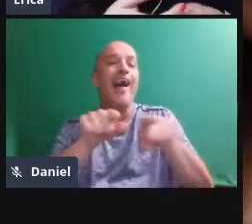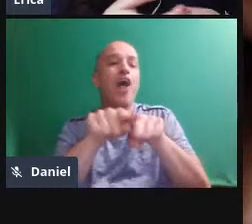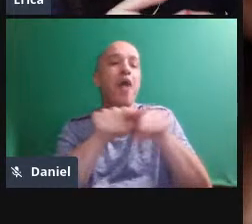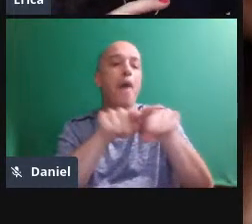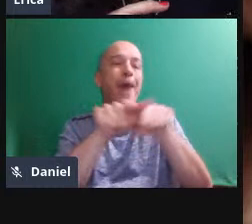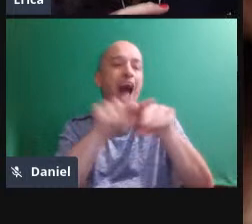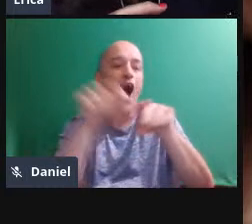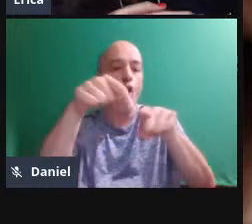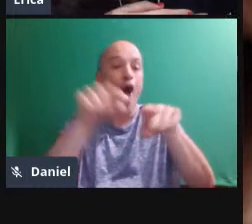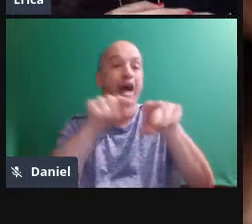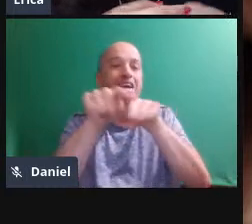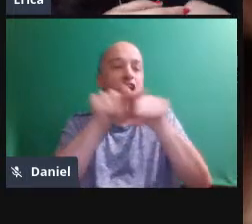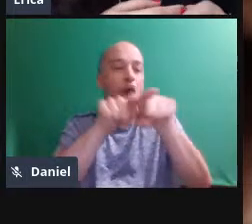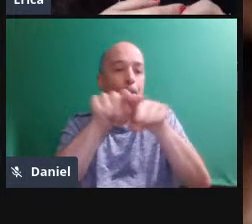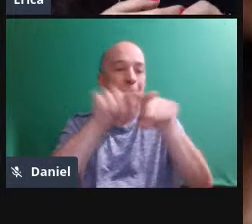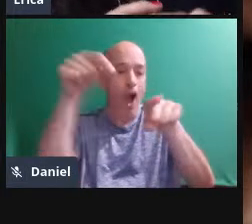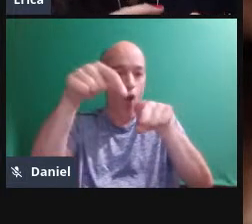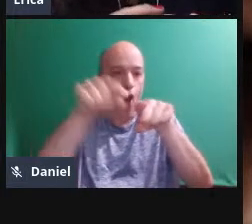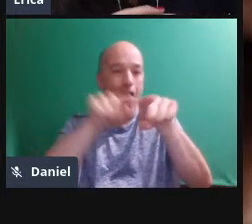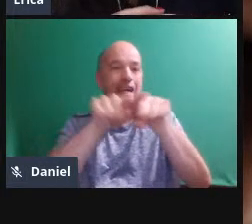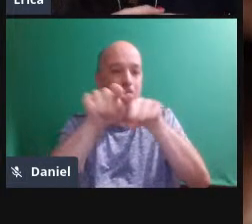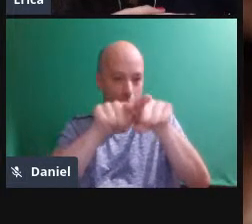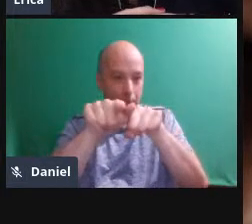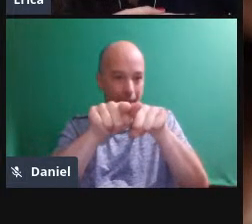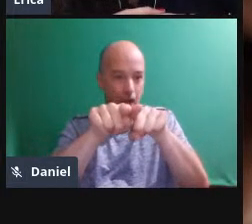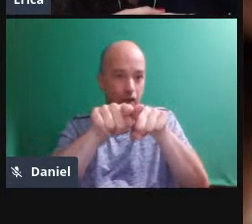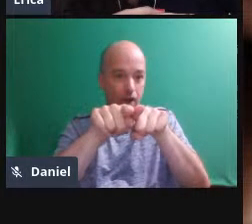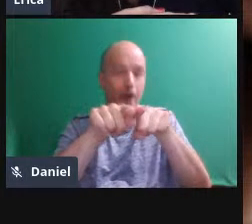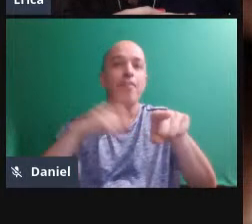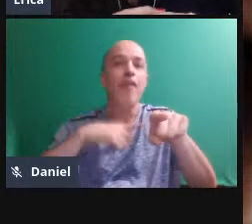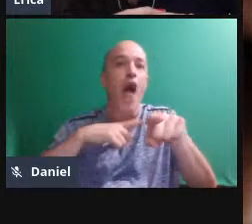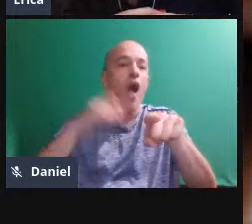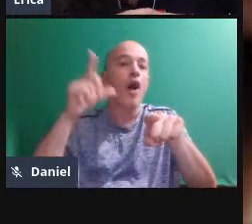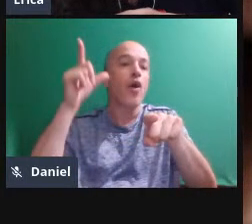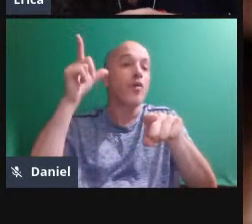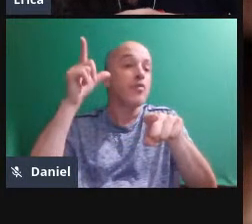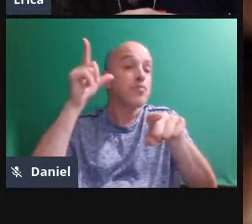diziam que o Dom Pedro II tinha